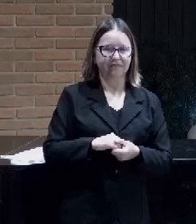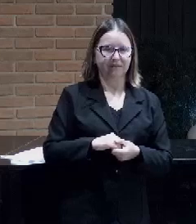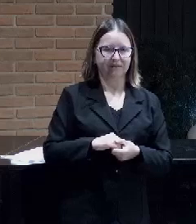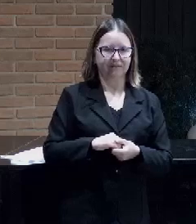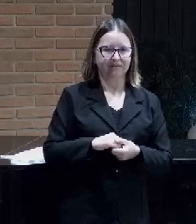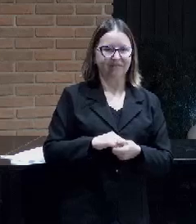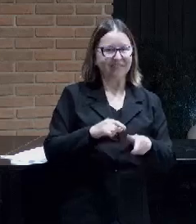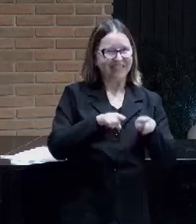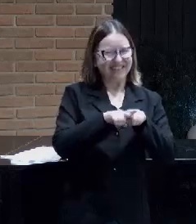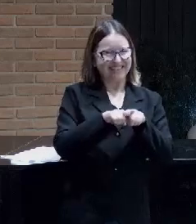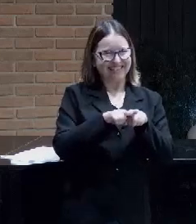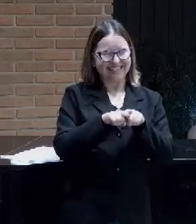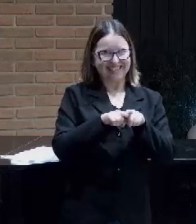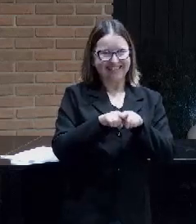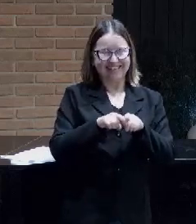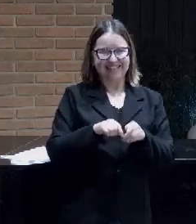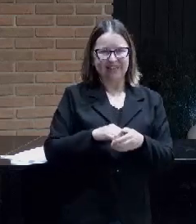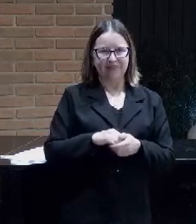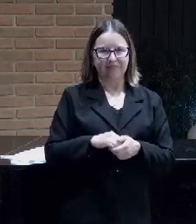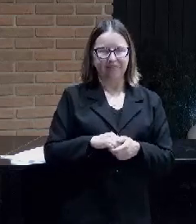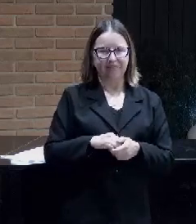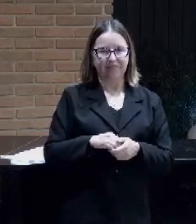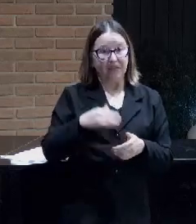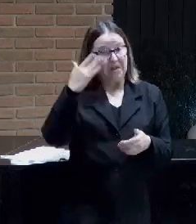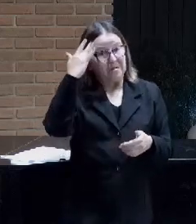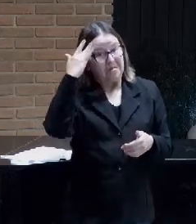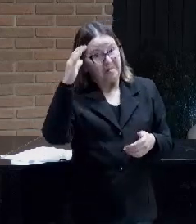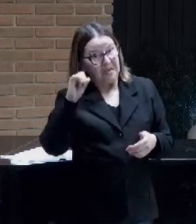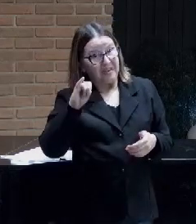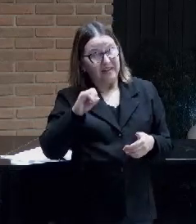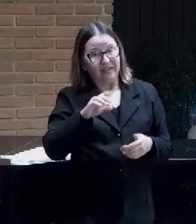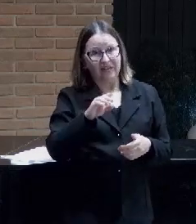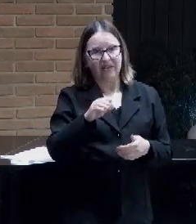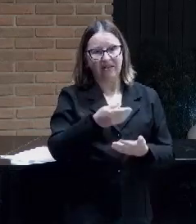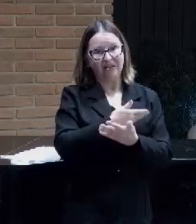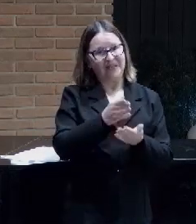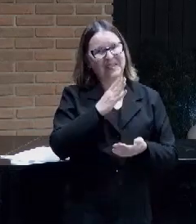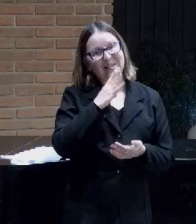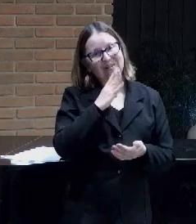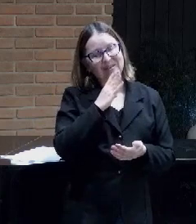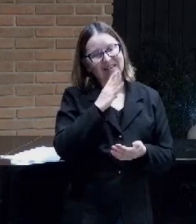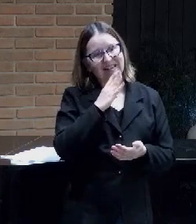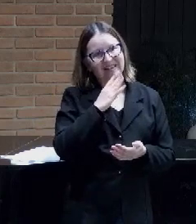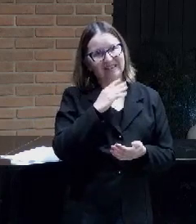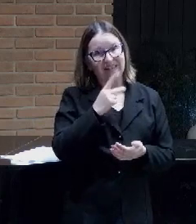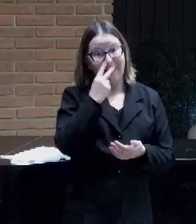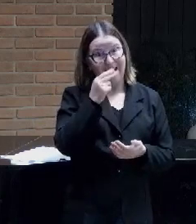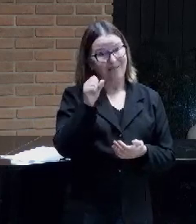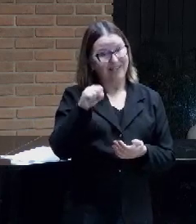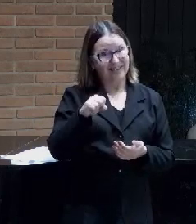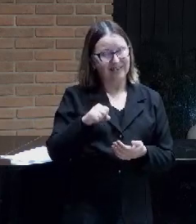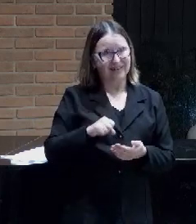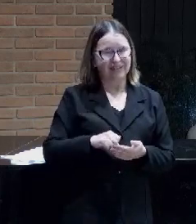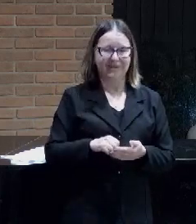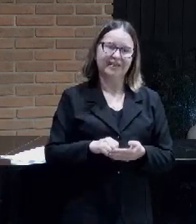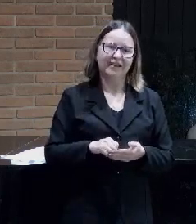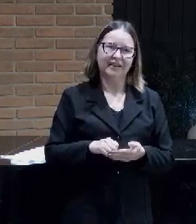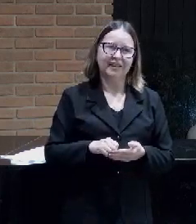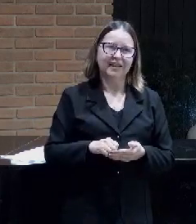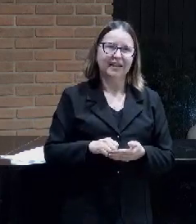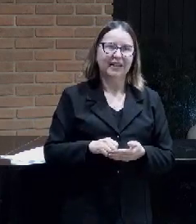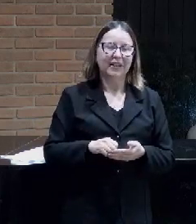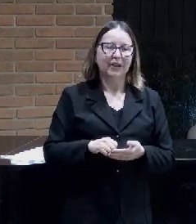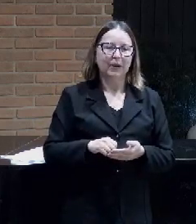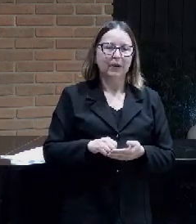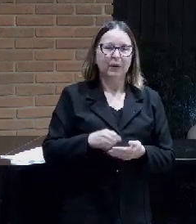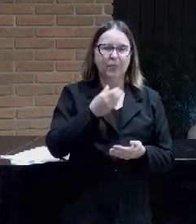Meus irmãos, eu não sei se vocês conhecem, eu acredito que sim. Acho que vocês já ouviram falar em Luís de Camões, que é conhecido